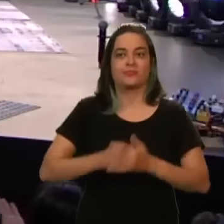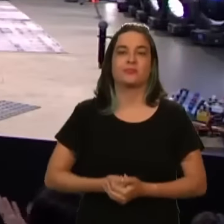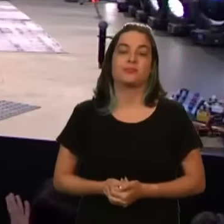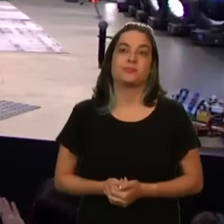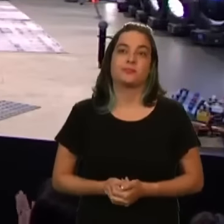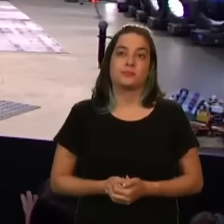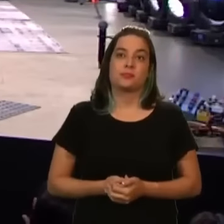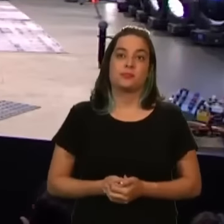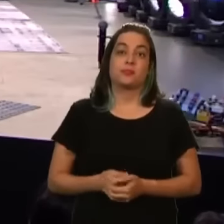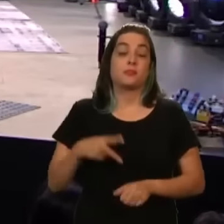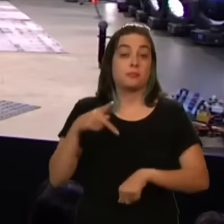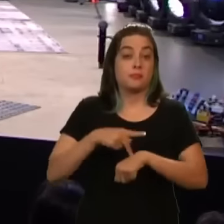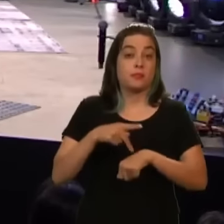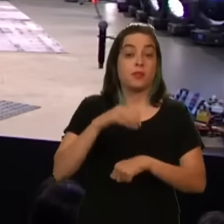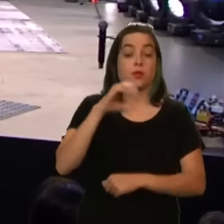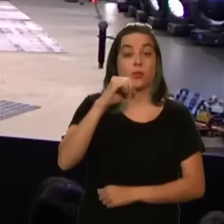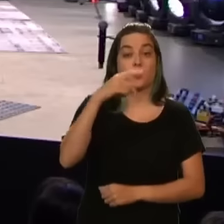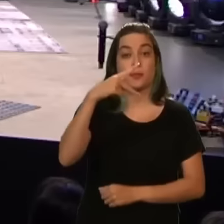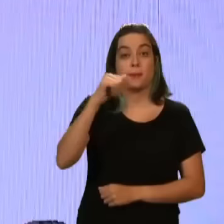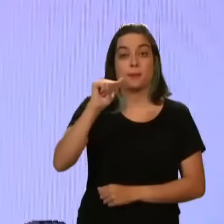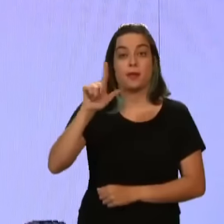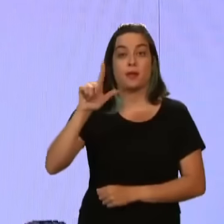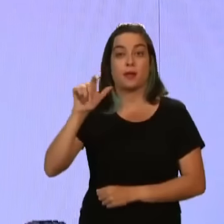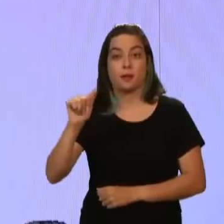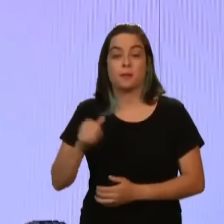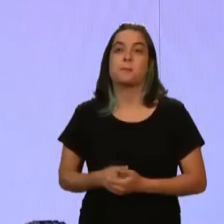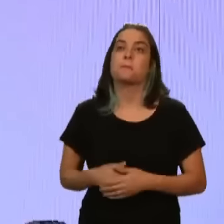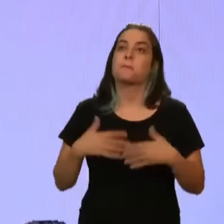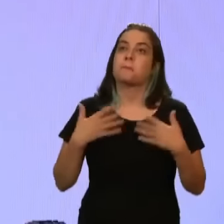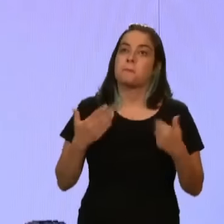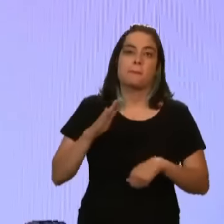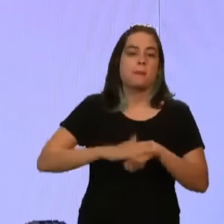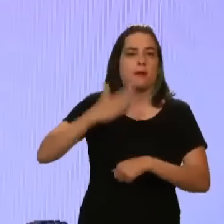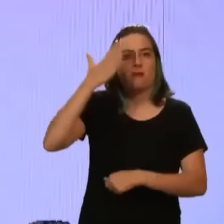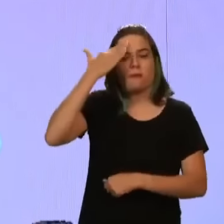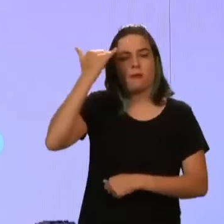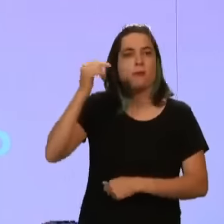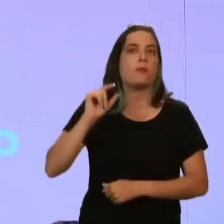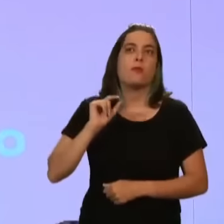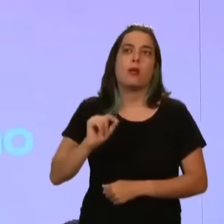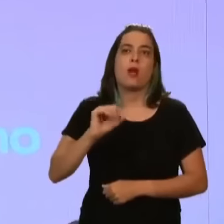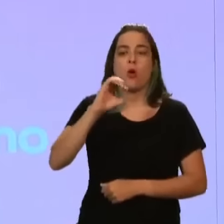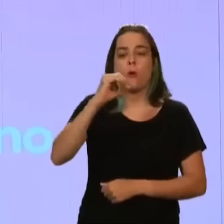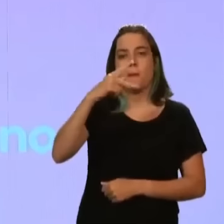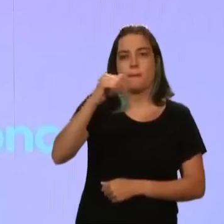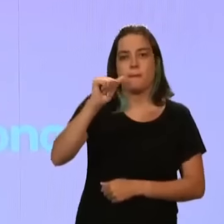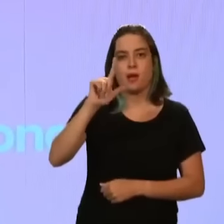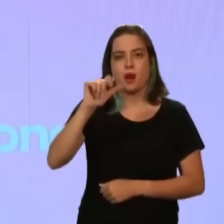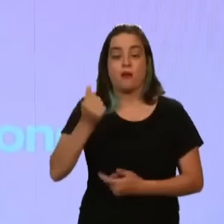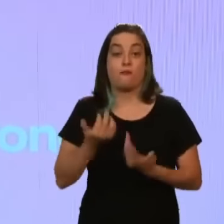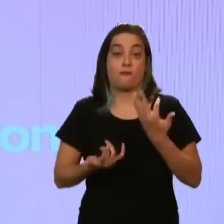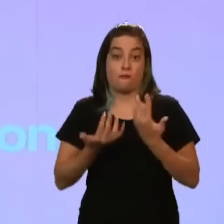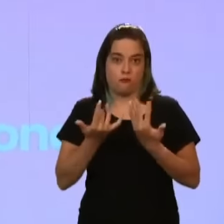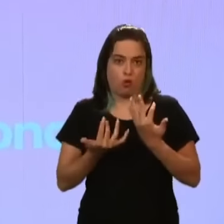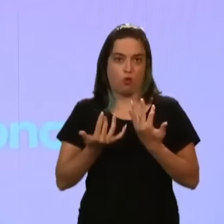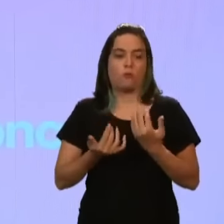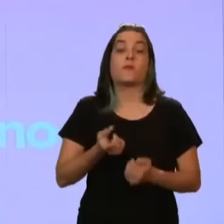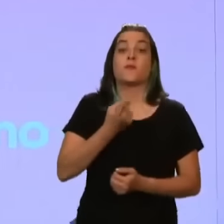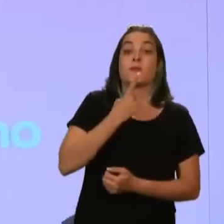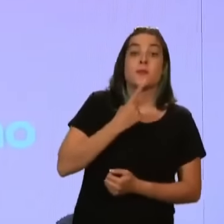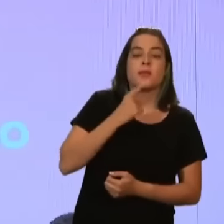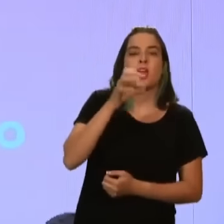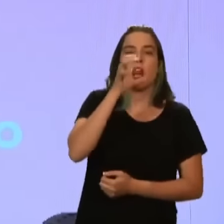A pedra opala. No Brasil, as mais comuns são as opalas de fogo, com coloração laranja,